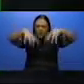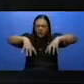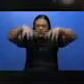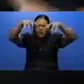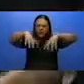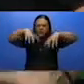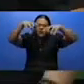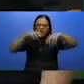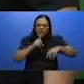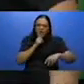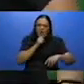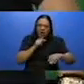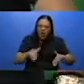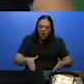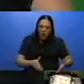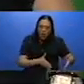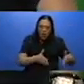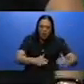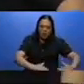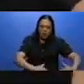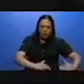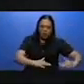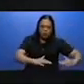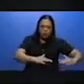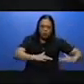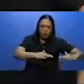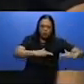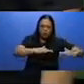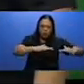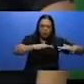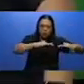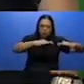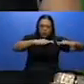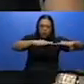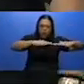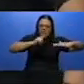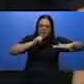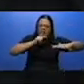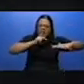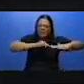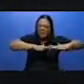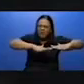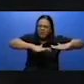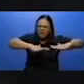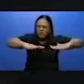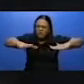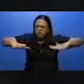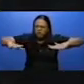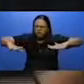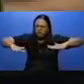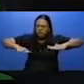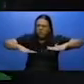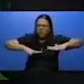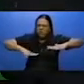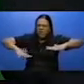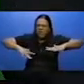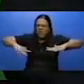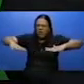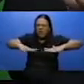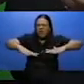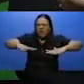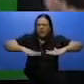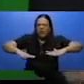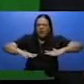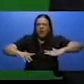enchente, o rio enche. Olha aqui, ó. Alagava parte da região. Depois,